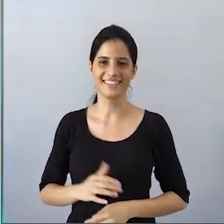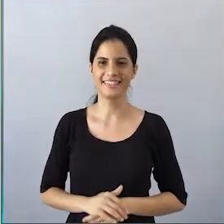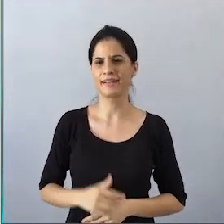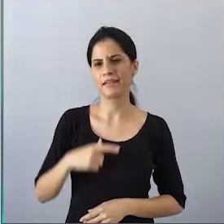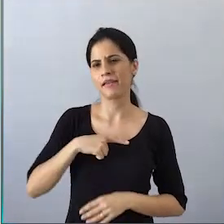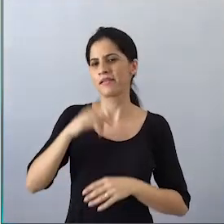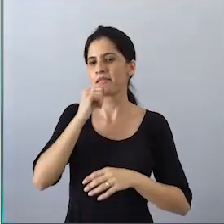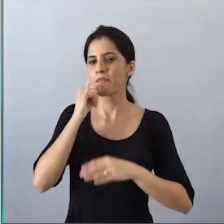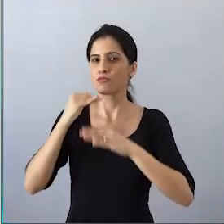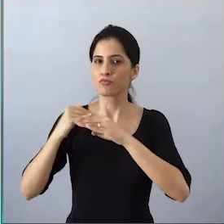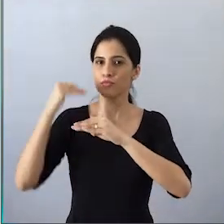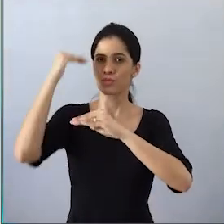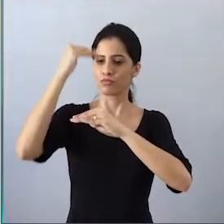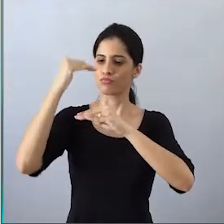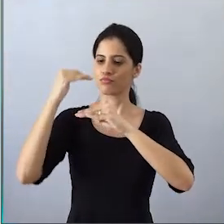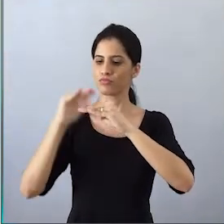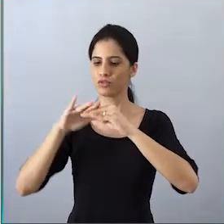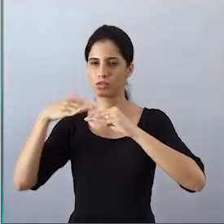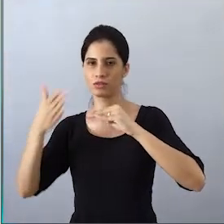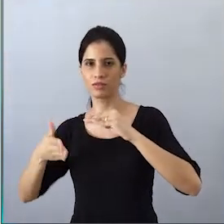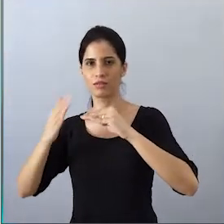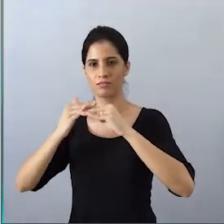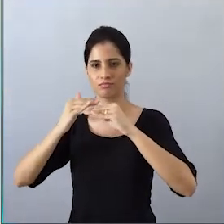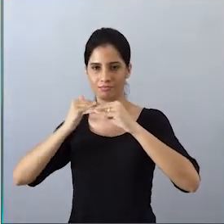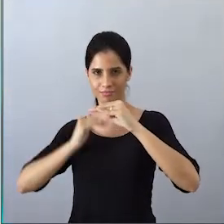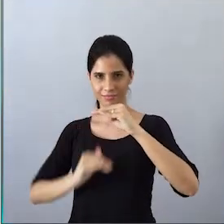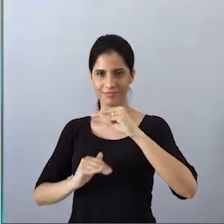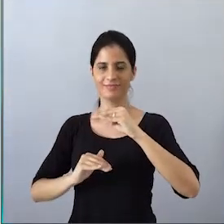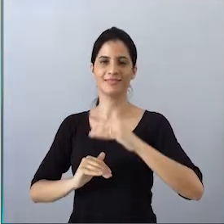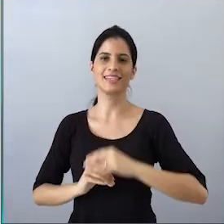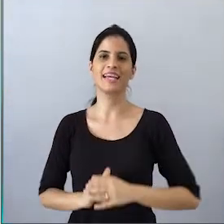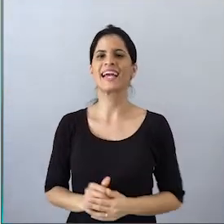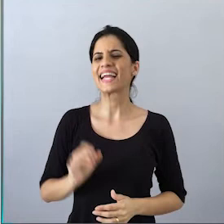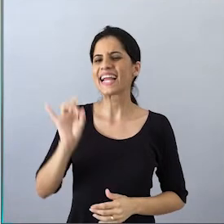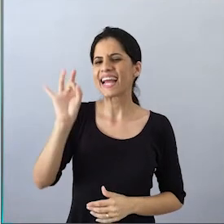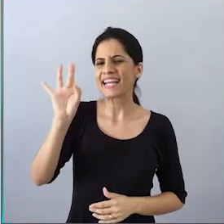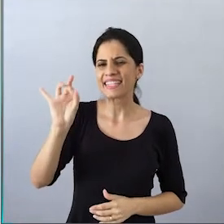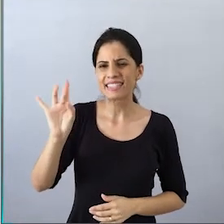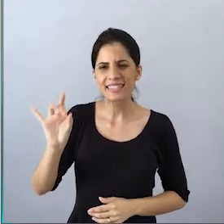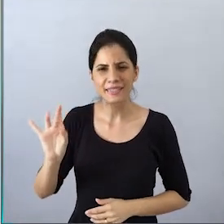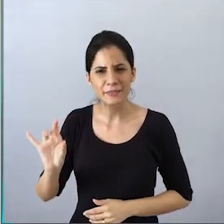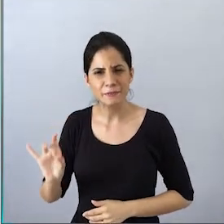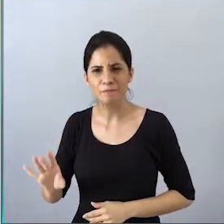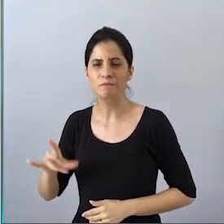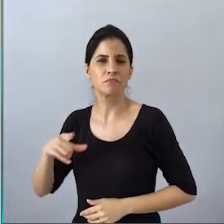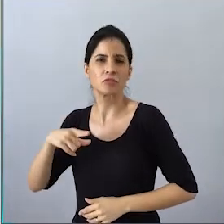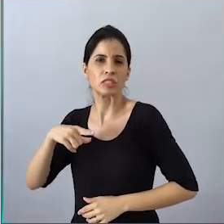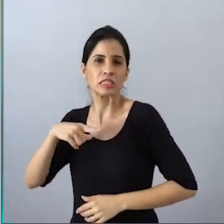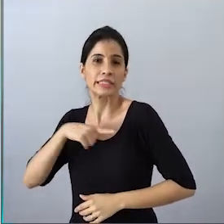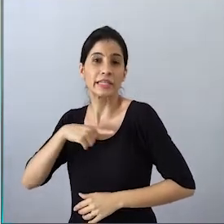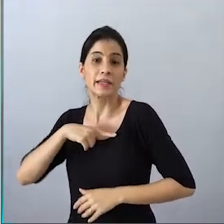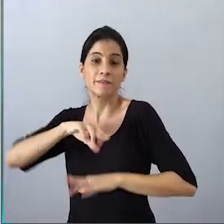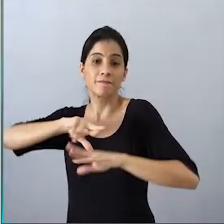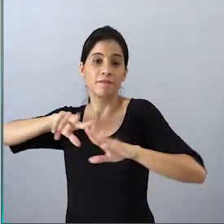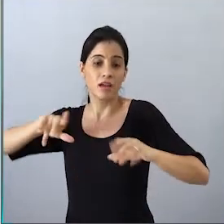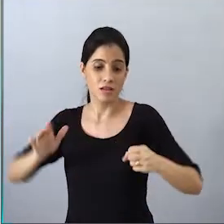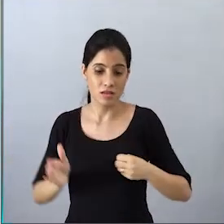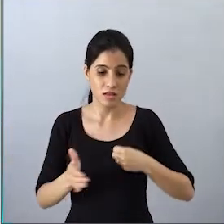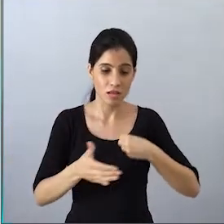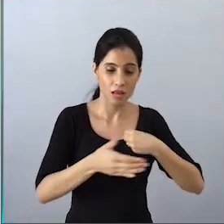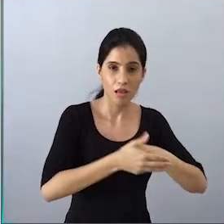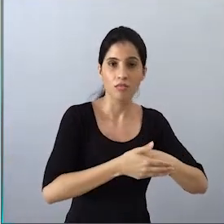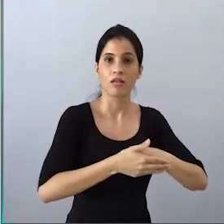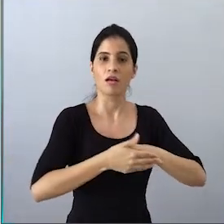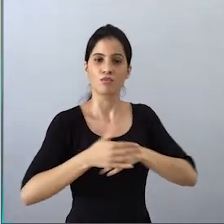celulares superior, lateral e inferior. Cada tipo de especialização de membrana será capaz de conferir às